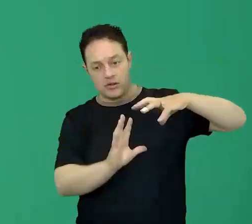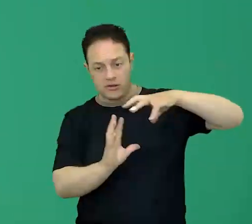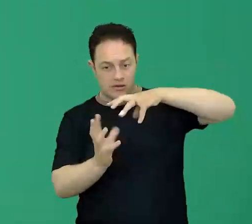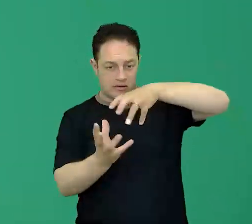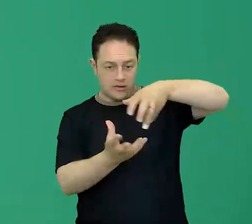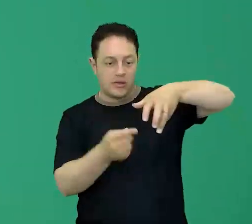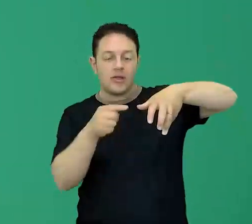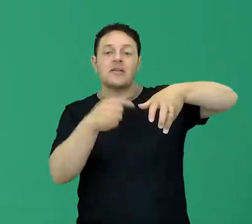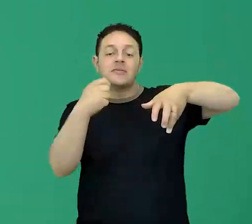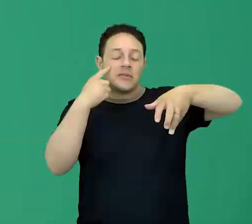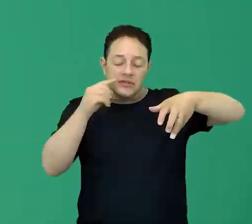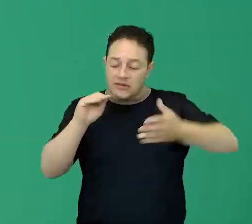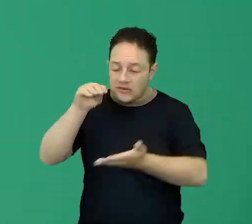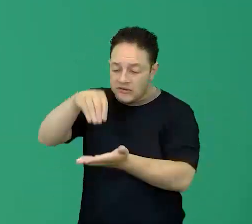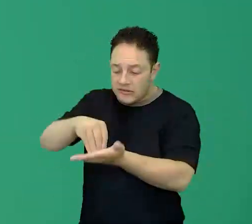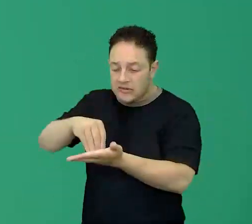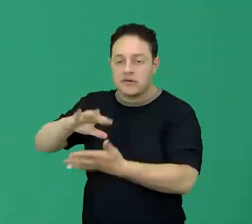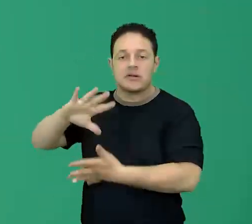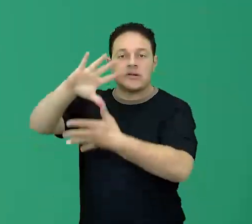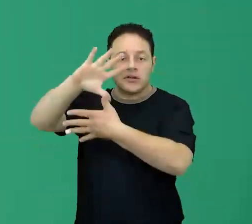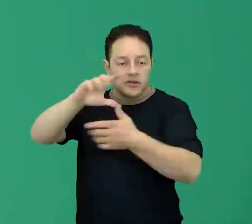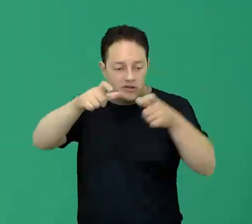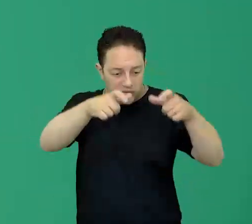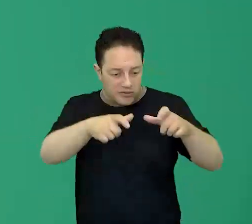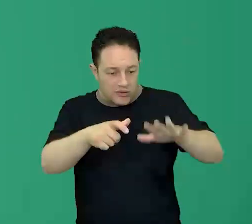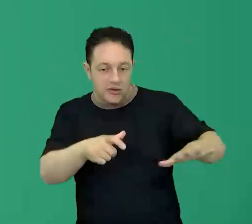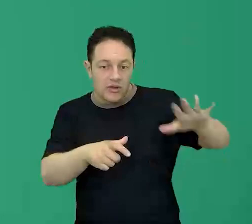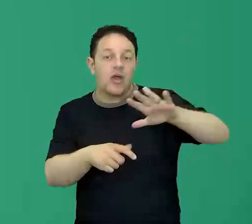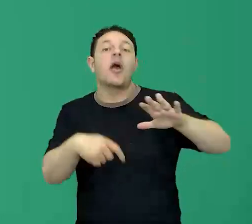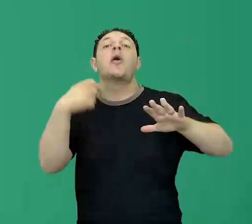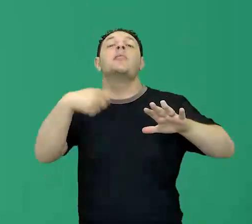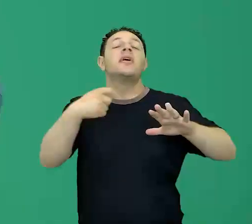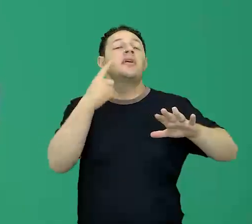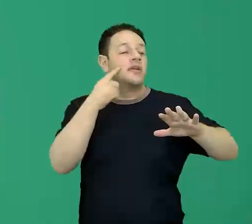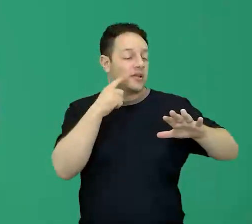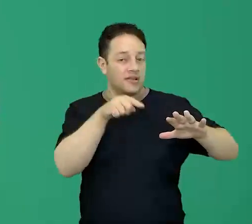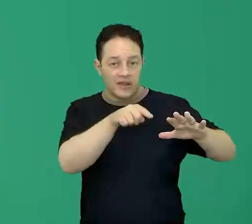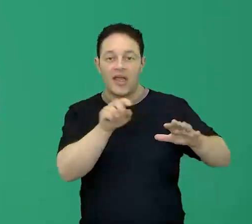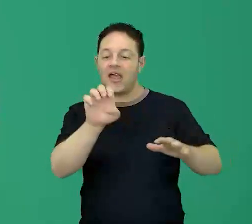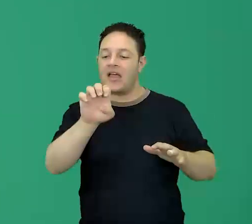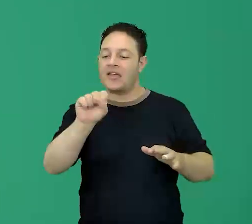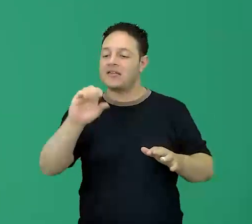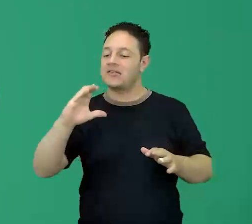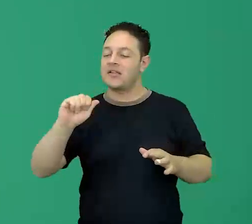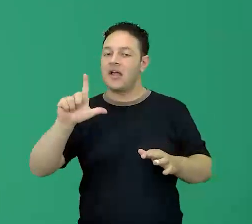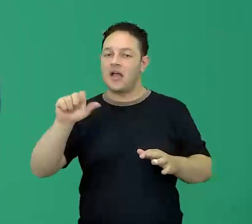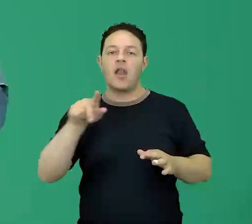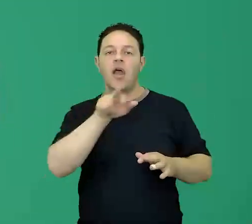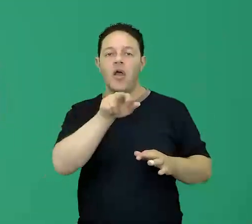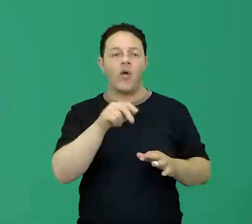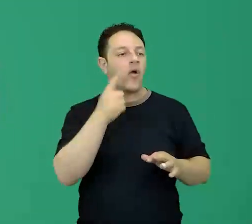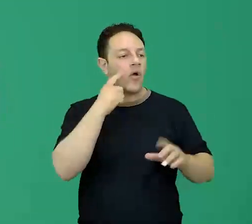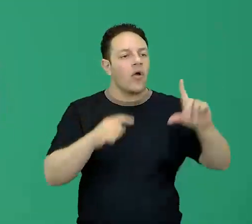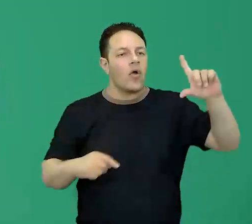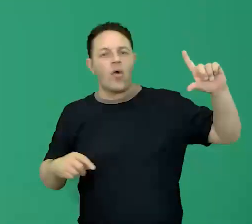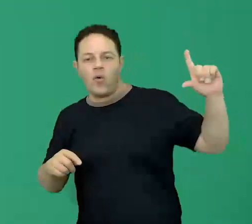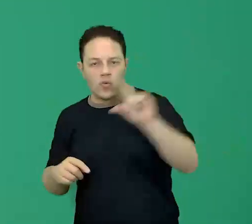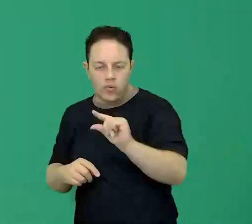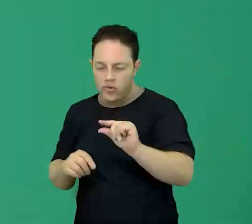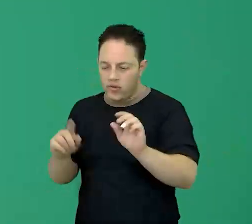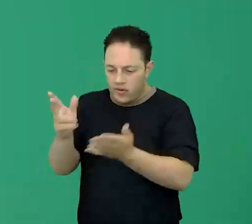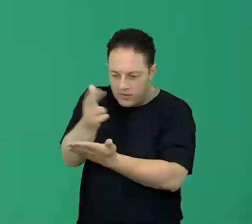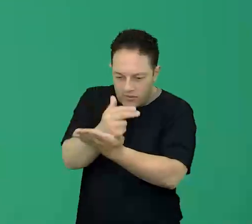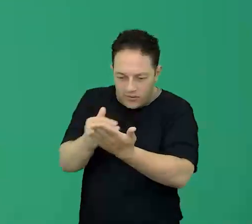você precisa representar no mapa e você agora vai utilizar a escala para reduzir essa área para ela caber, no caso,